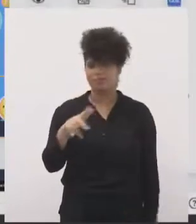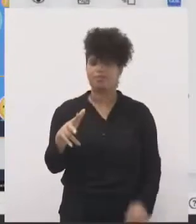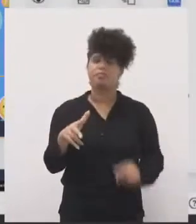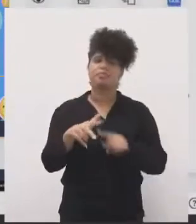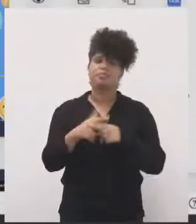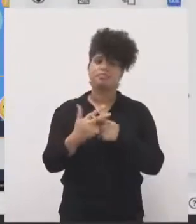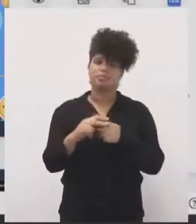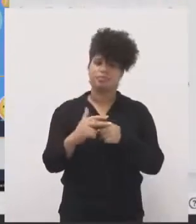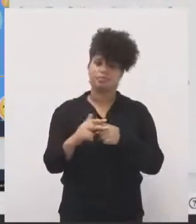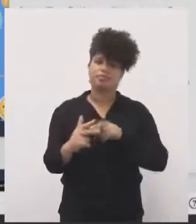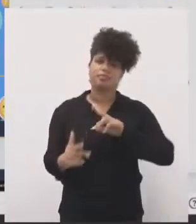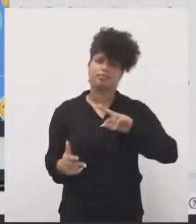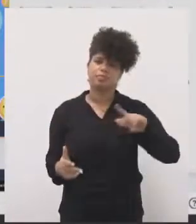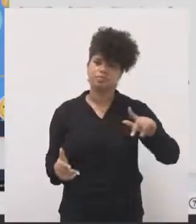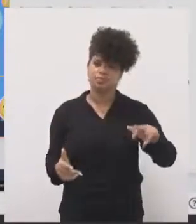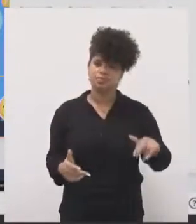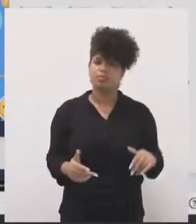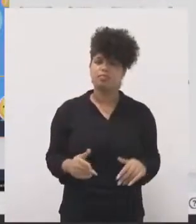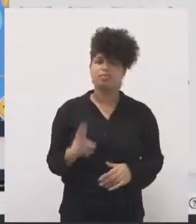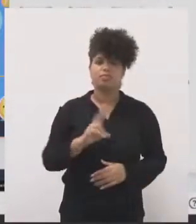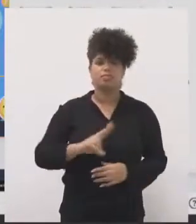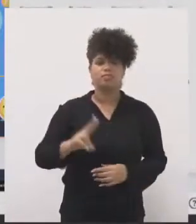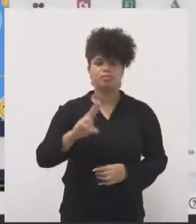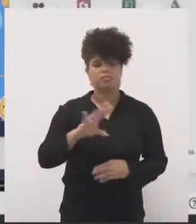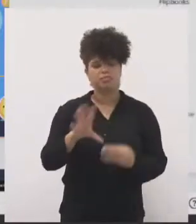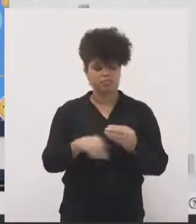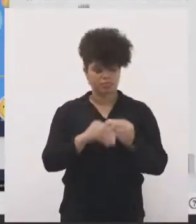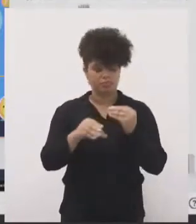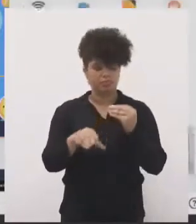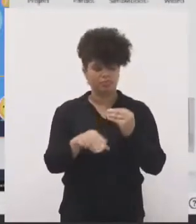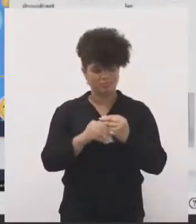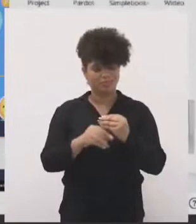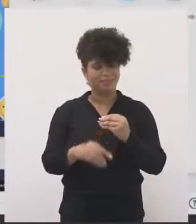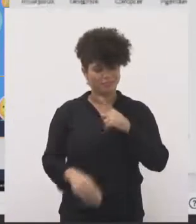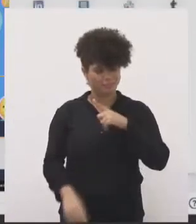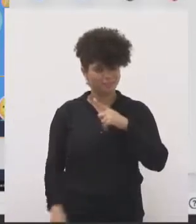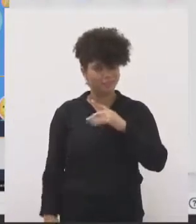tem muita coisa, muitas ferramentas integradas aqui ao Canva.